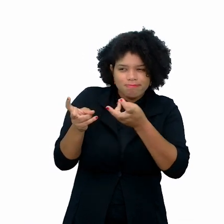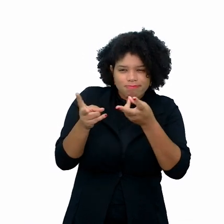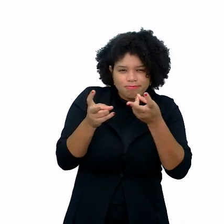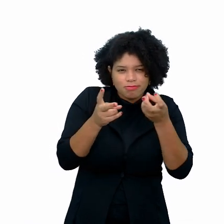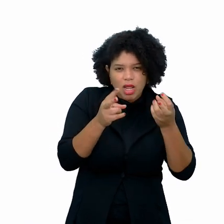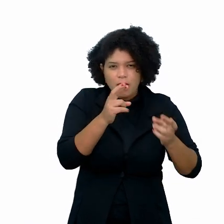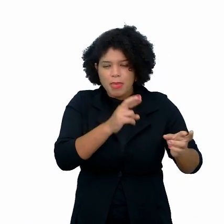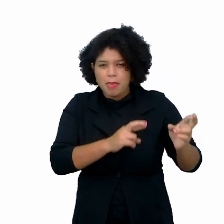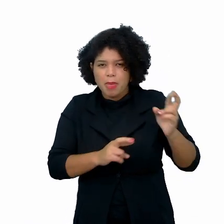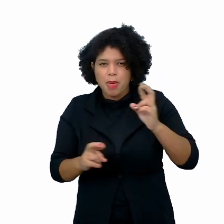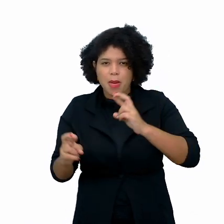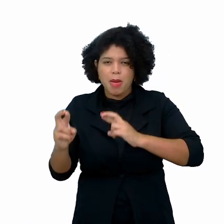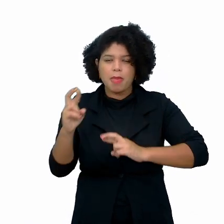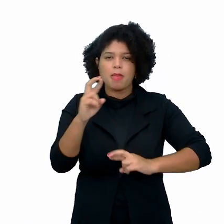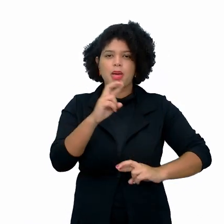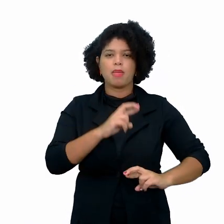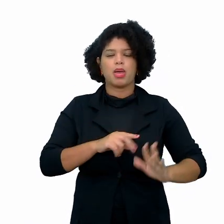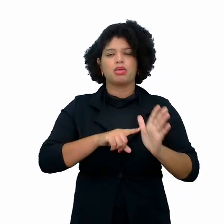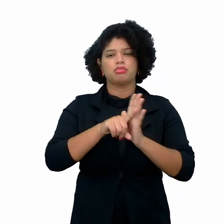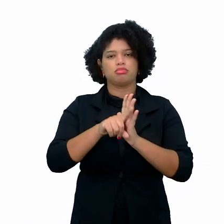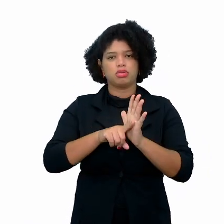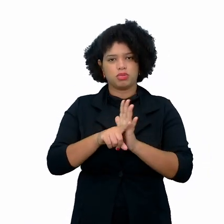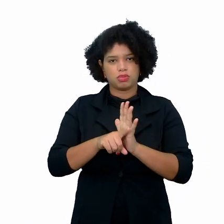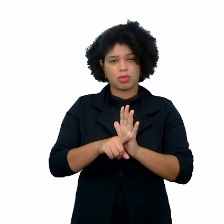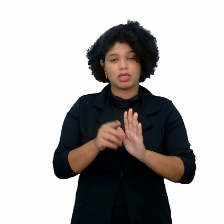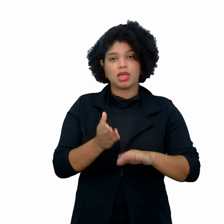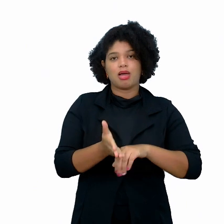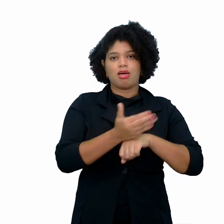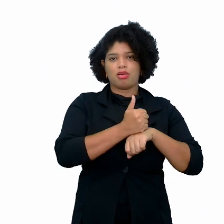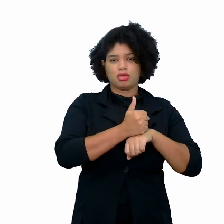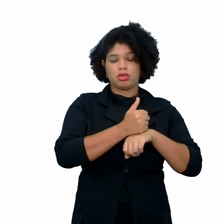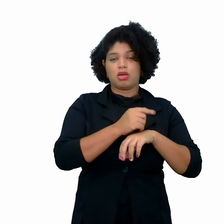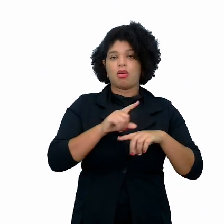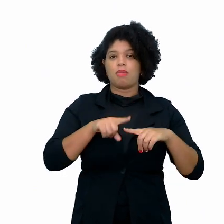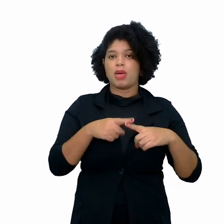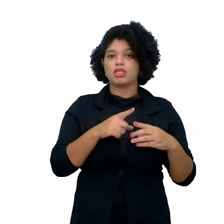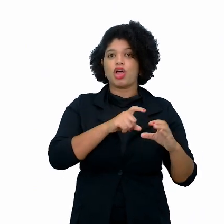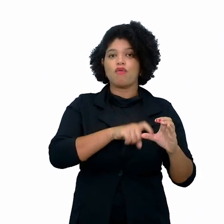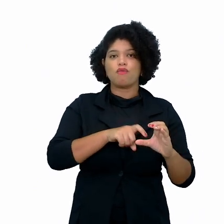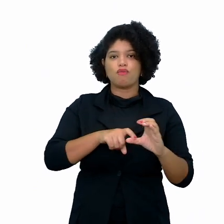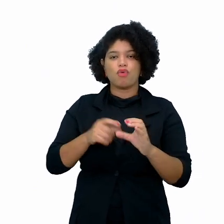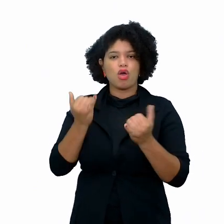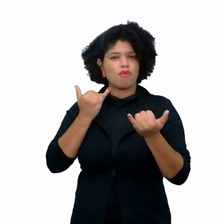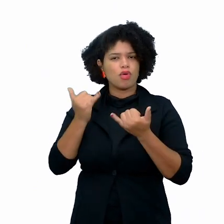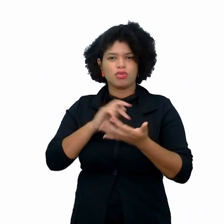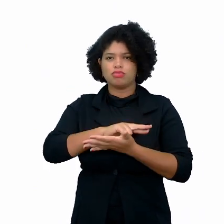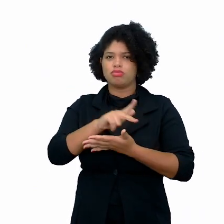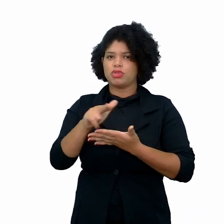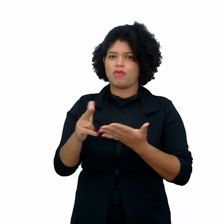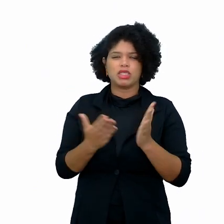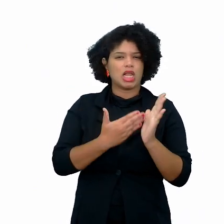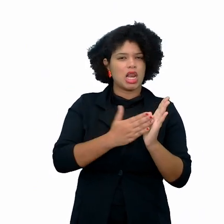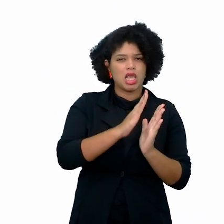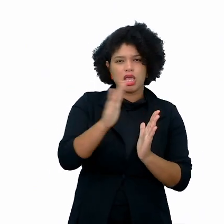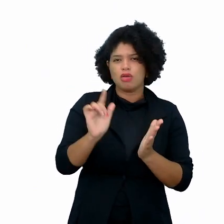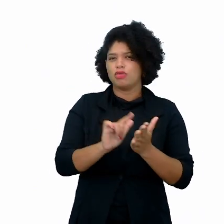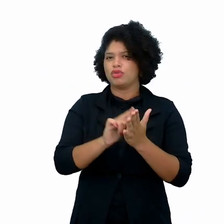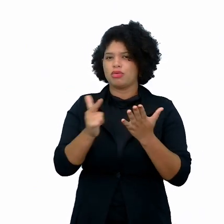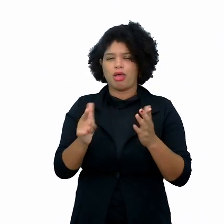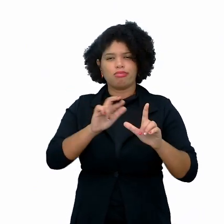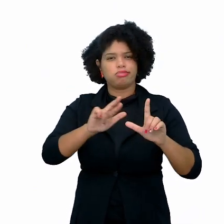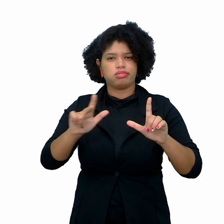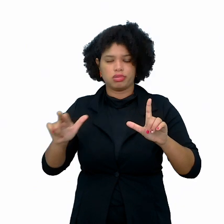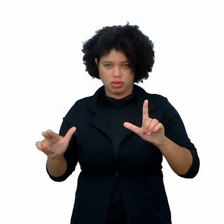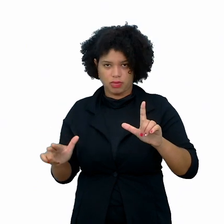e pesquisas realizadas a partir de diferentes fontes de informações, considerando a